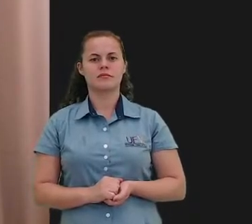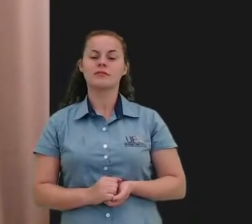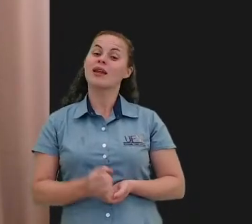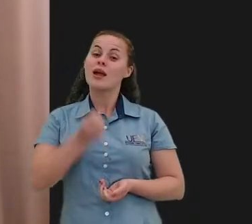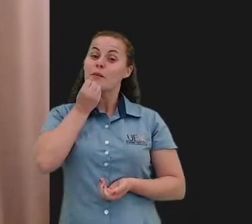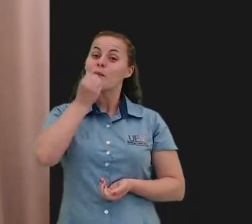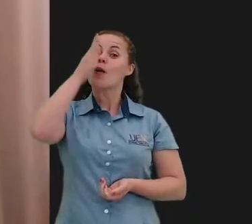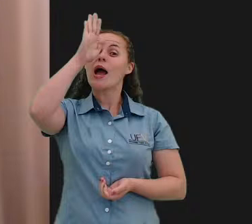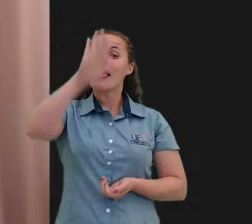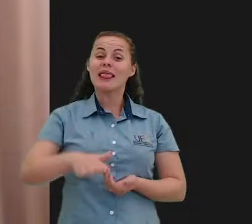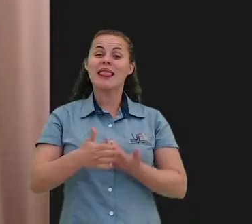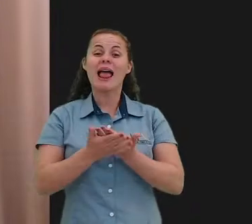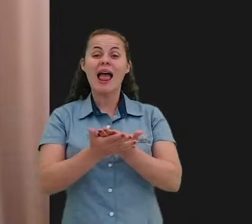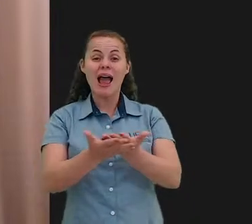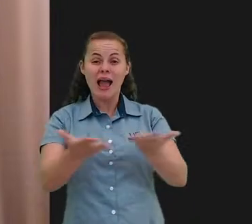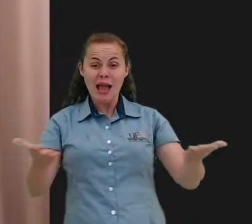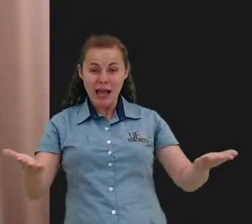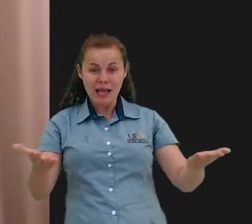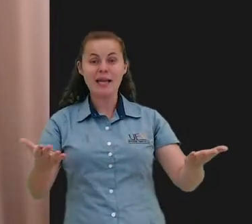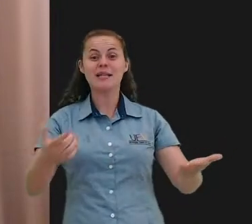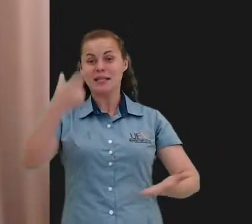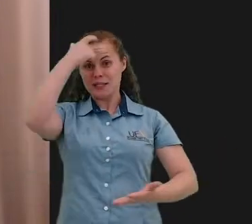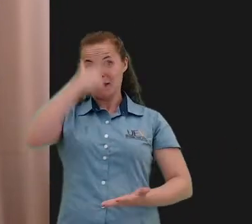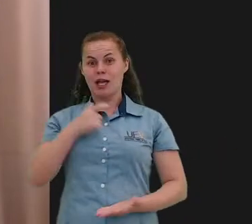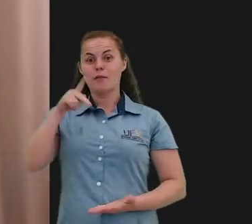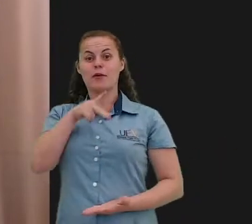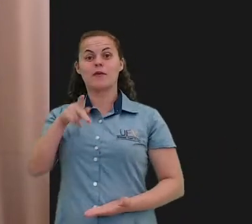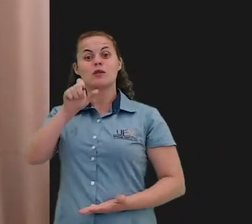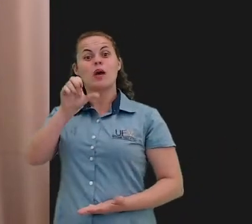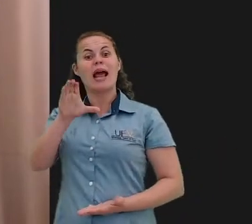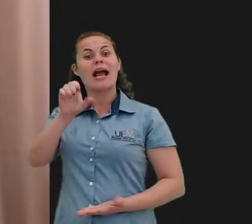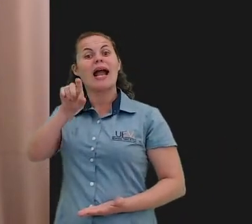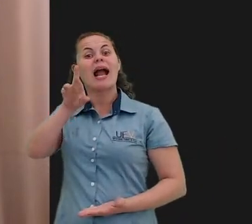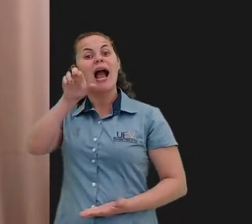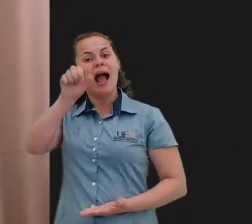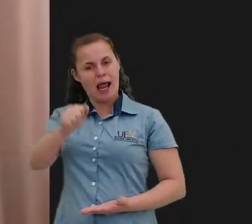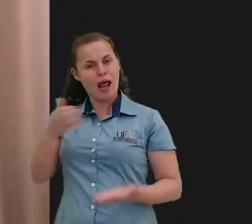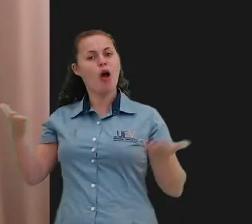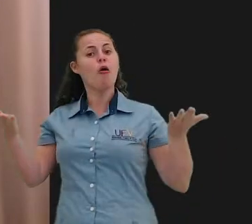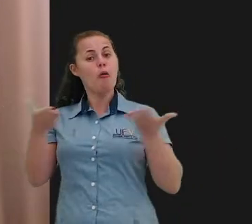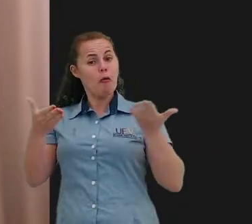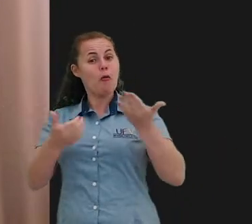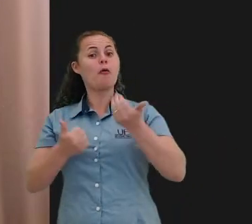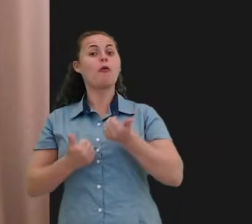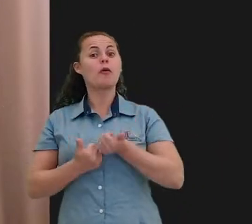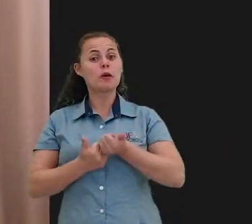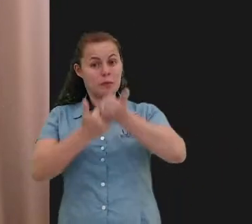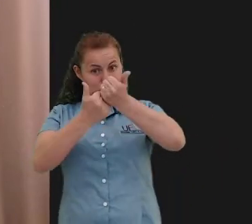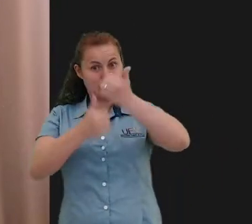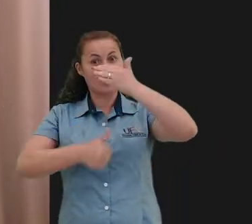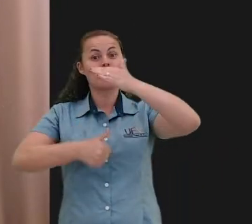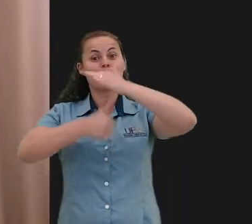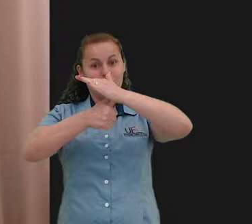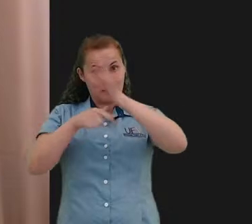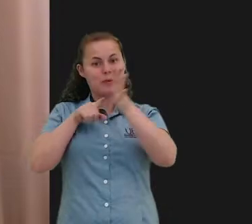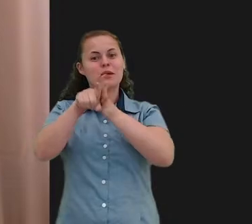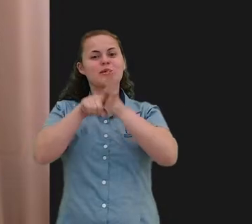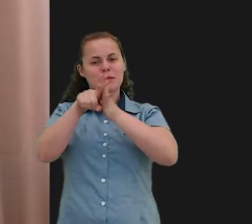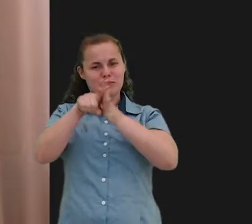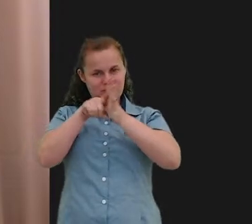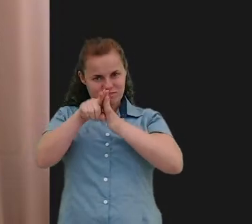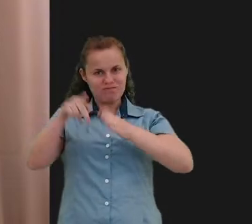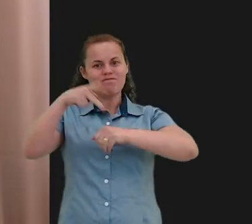Boa tarde, sou a professora Carla Damiano, atualmente assessora na Pró-Reitoria de Pesquisa e